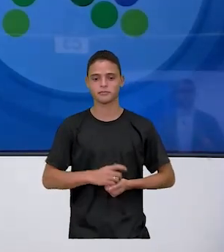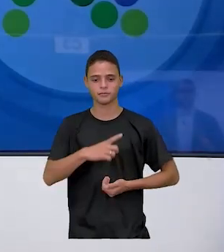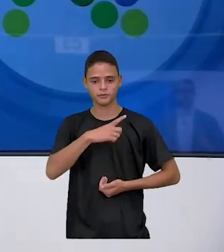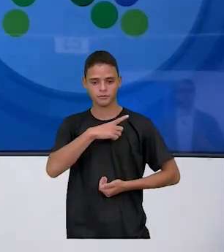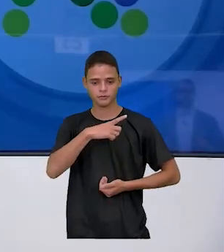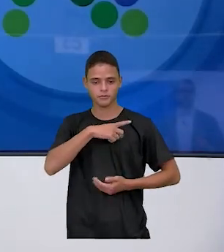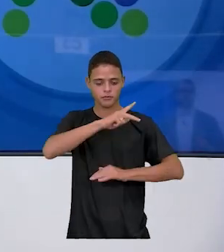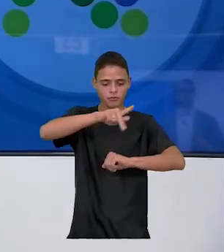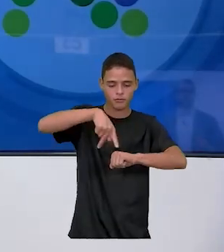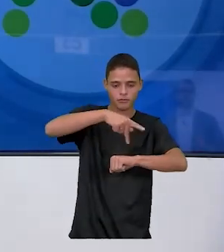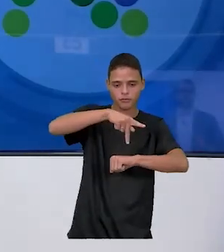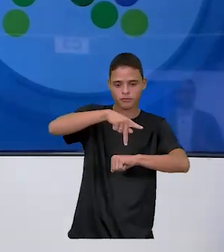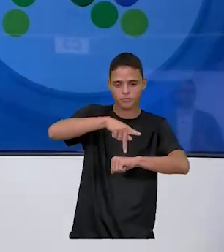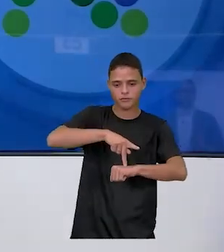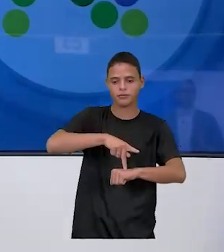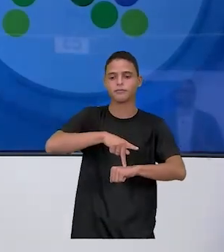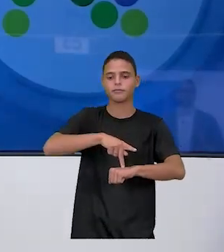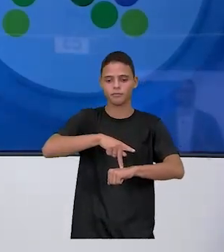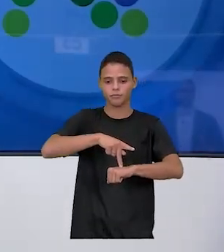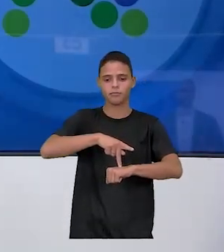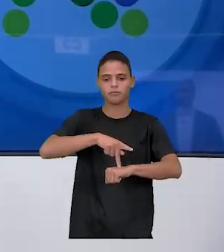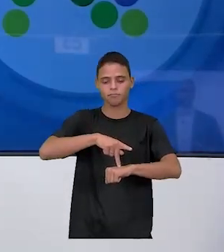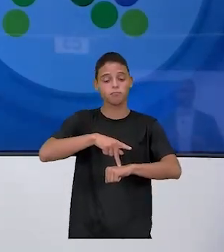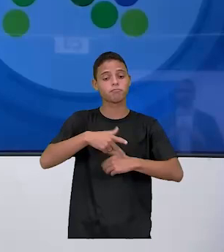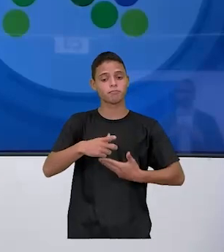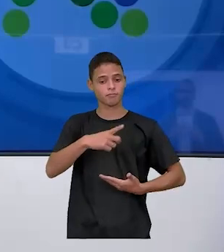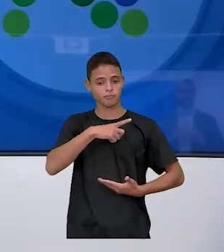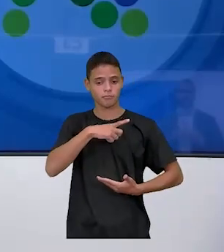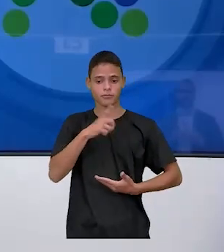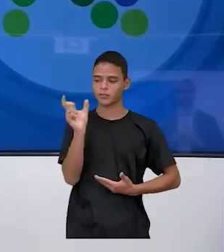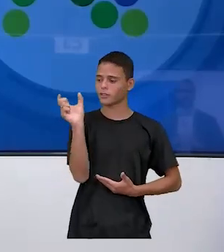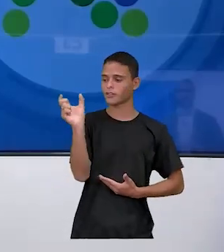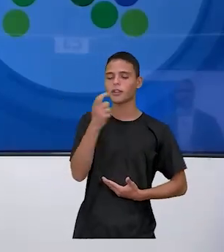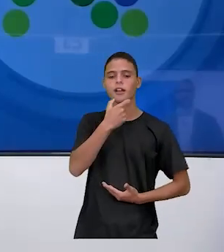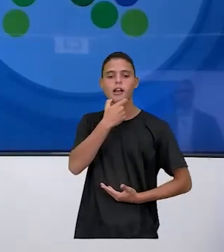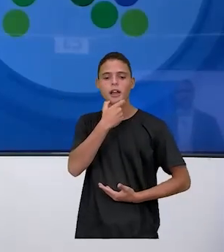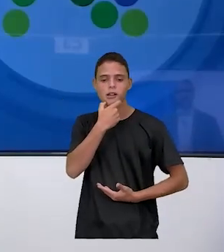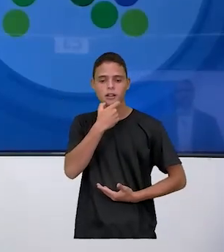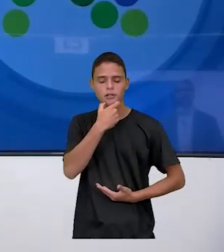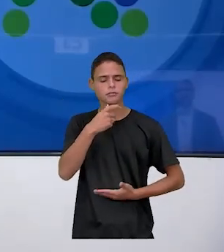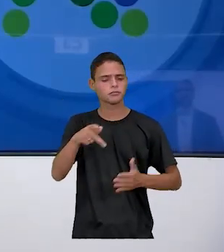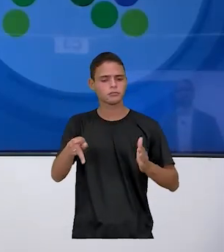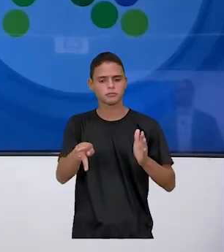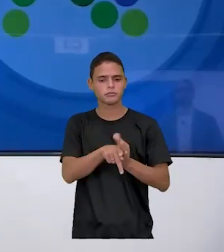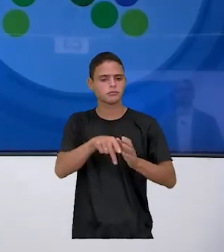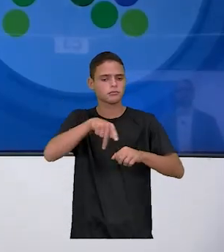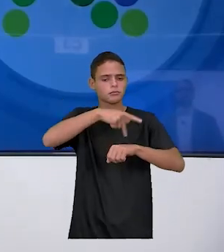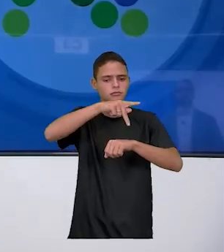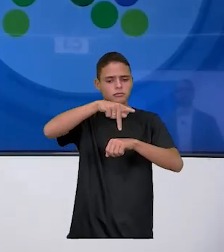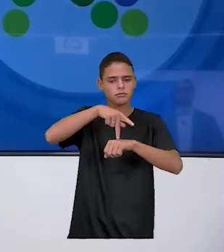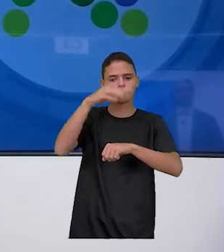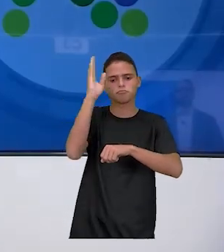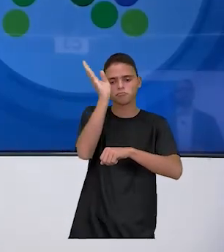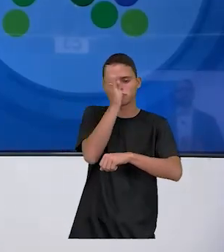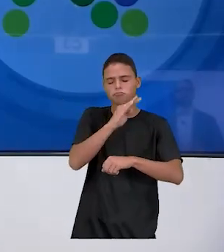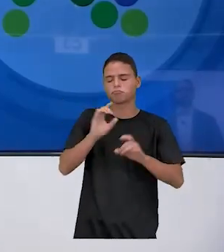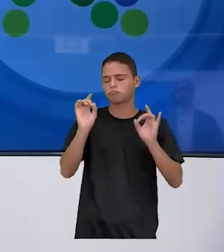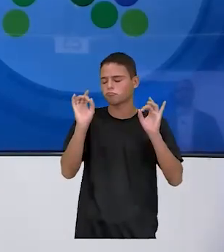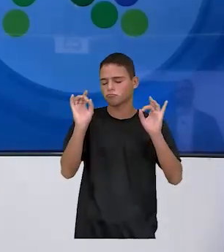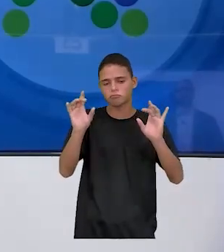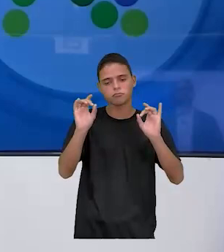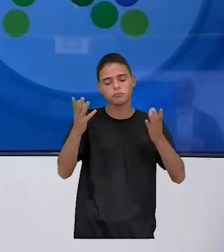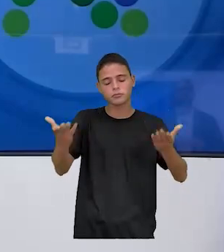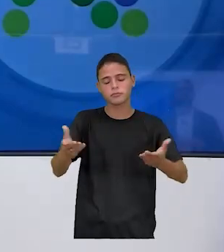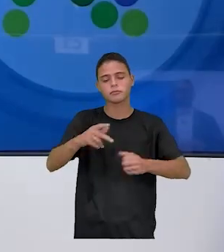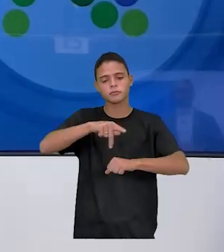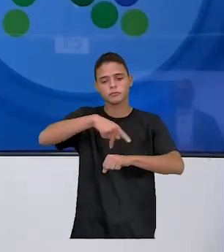país que não existe, que só existe na saudade dele. E que é um país maravilhoso. E que é um país que existe, porque